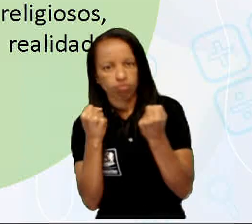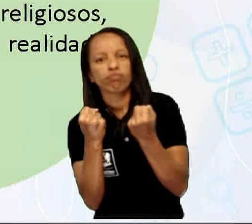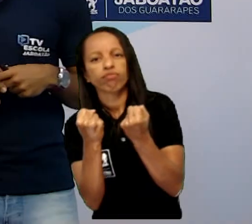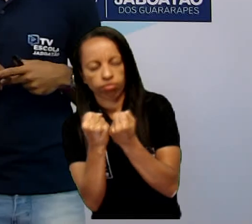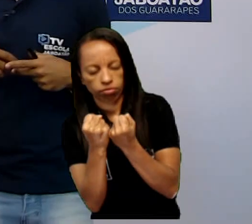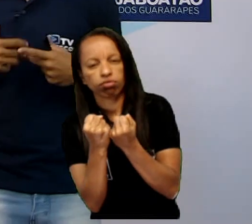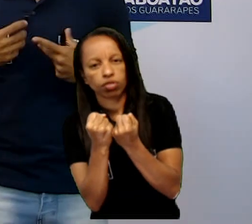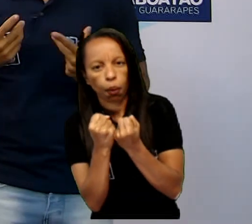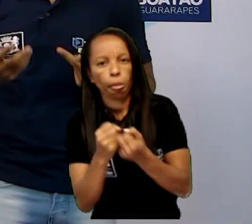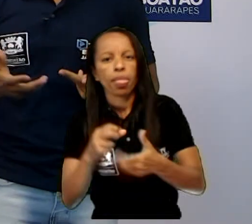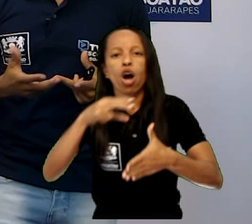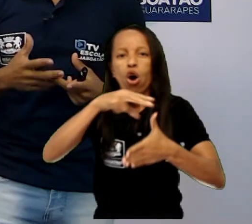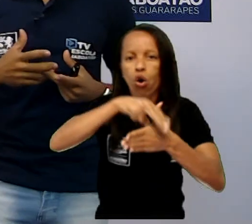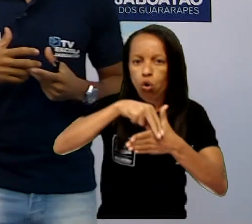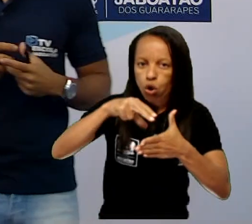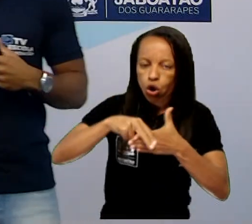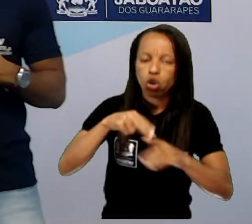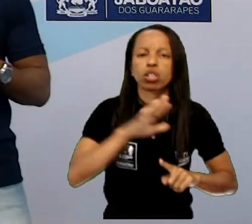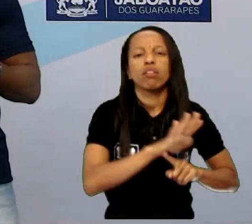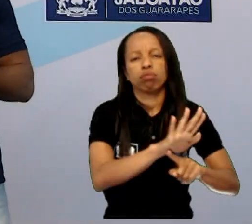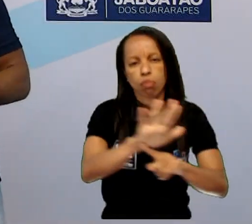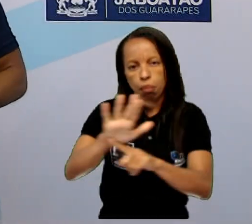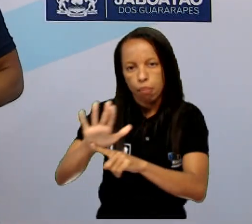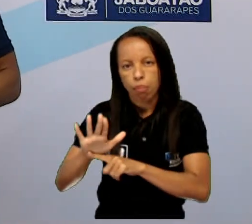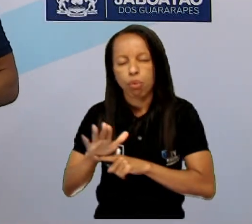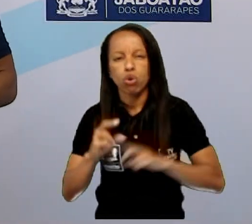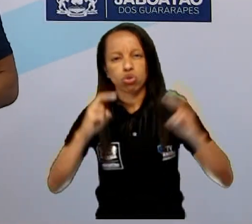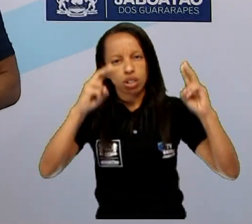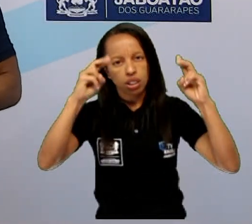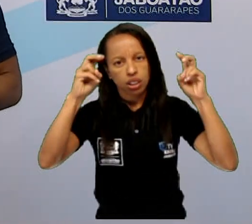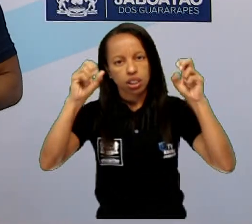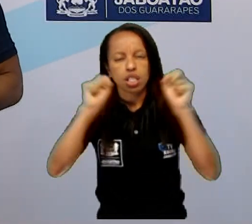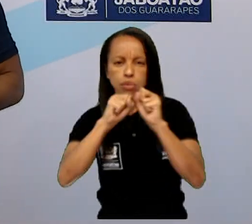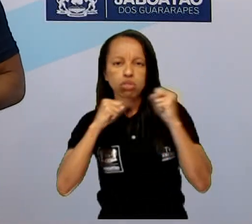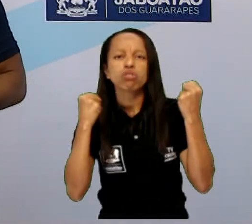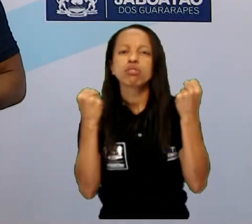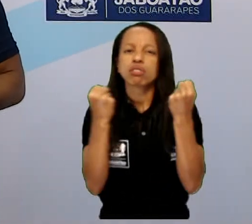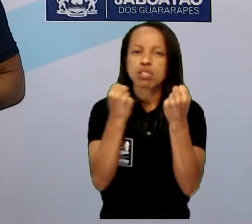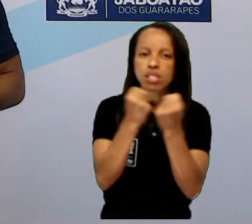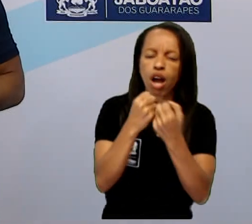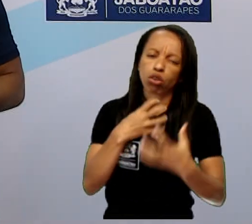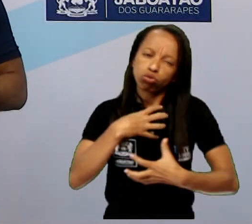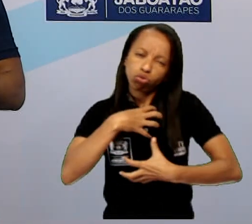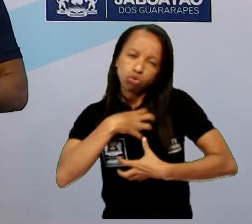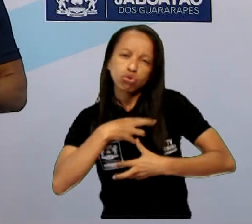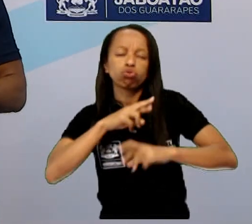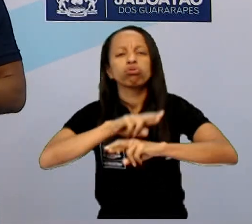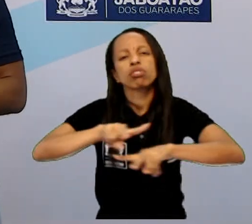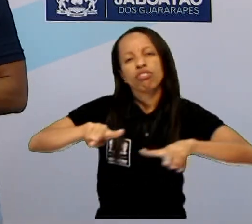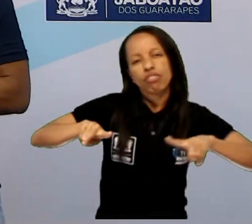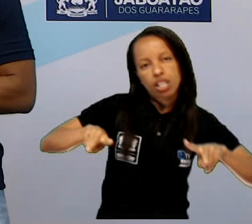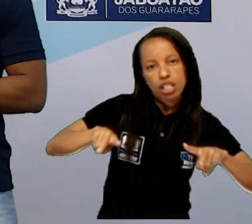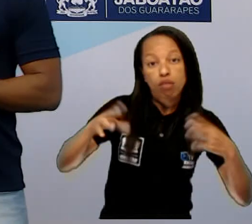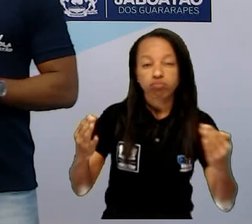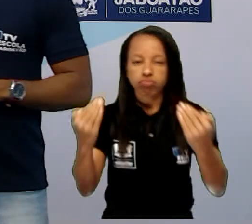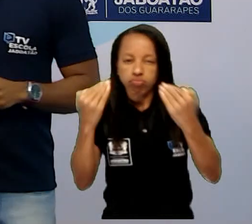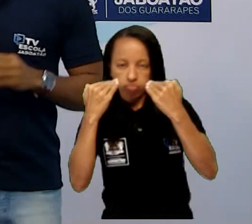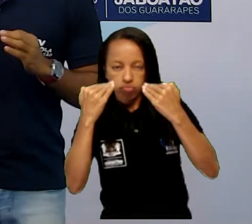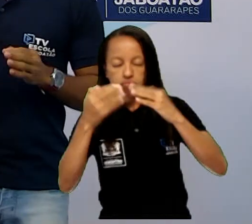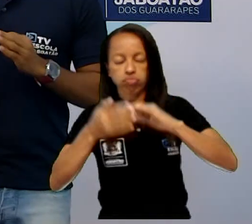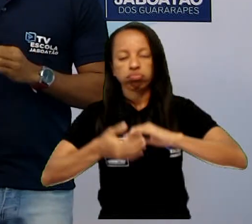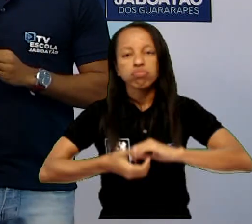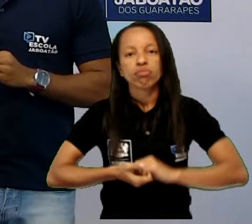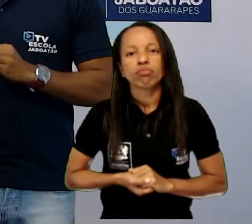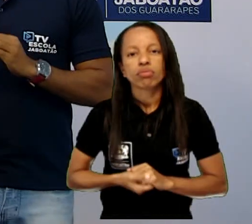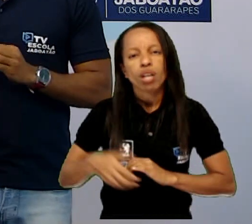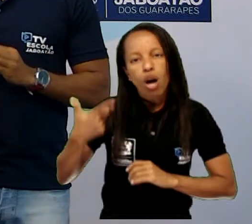de abordar temas sociais de uma maneira diferente, né? De uma maneira que atrai. E uma